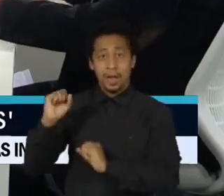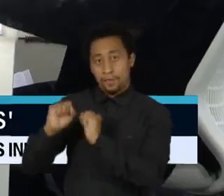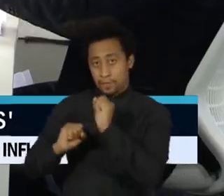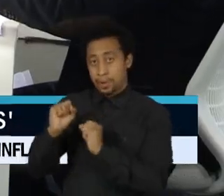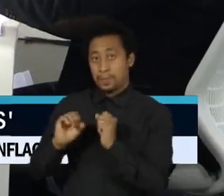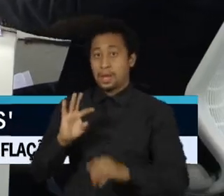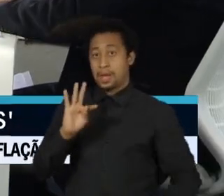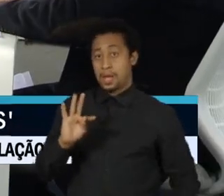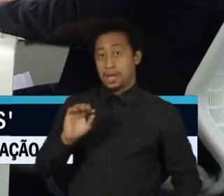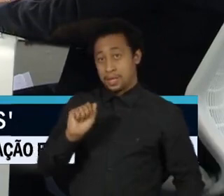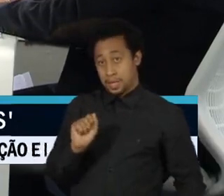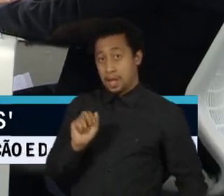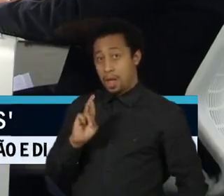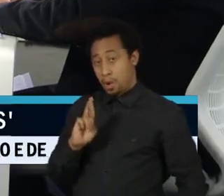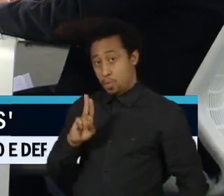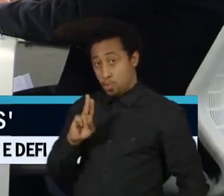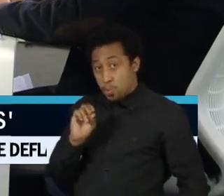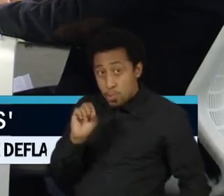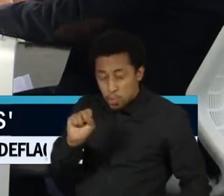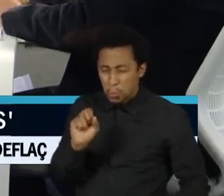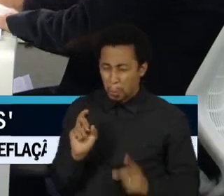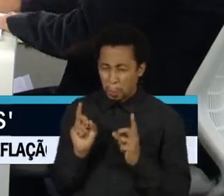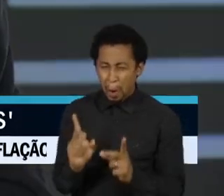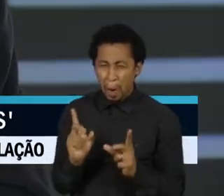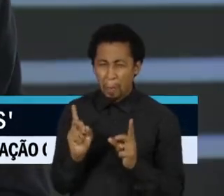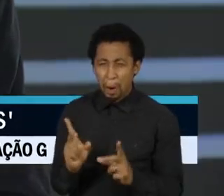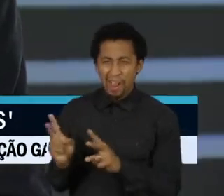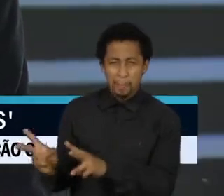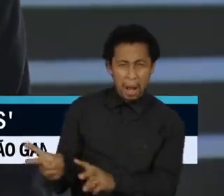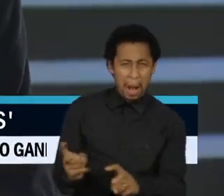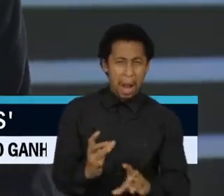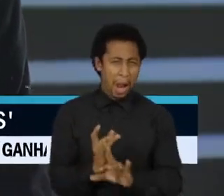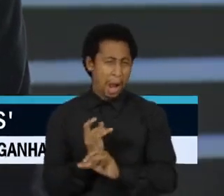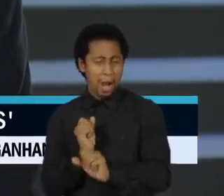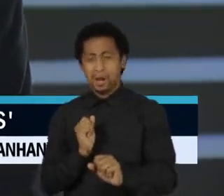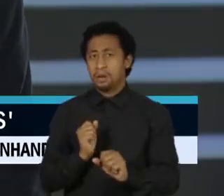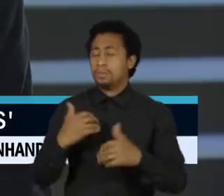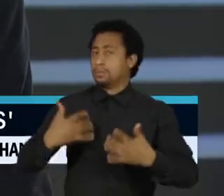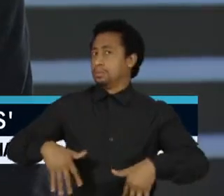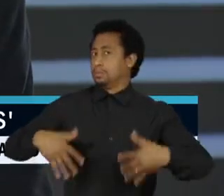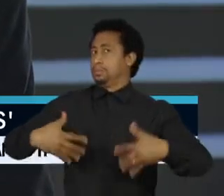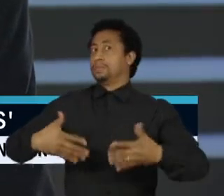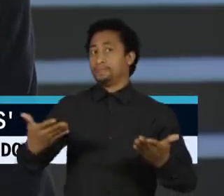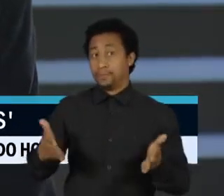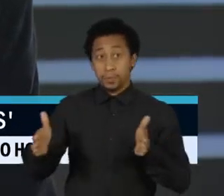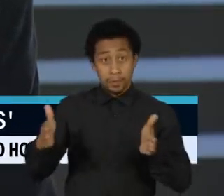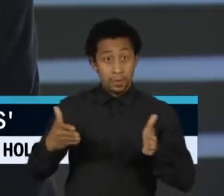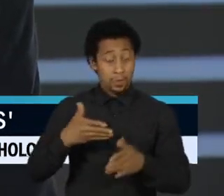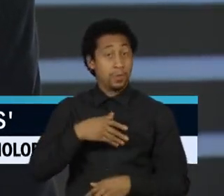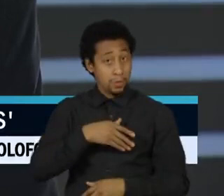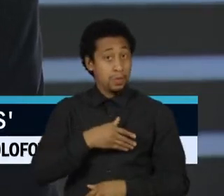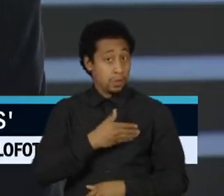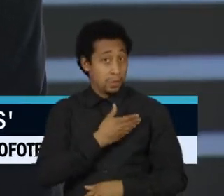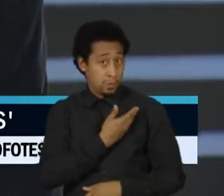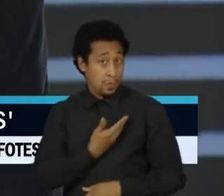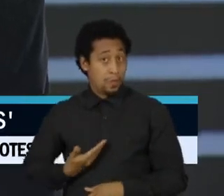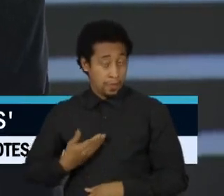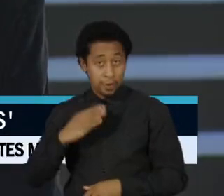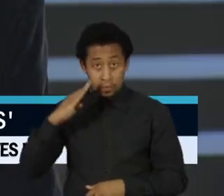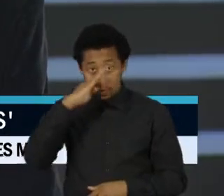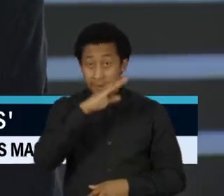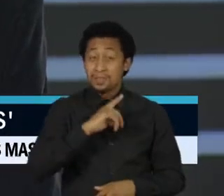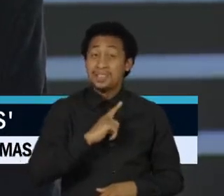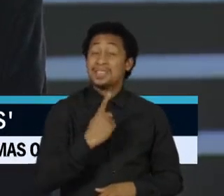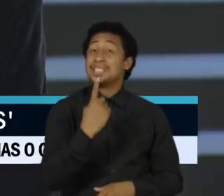são os caminhos que levam à modificação da legislação. Mas só no governo Bolsonaro são 19 decretos,